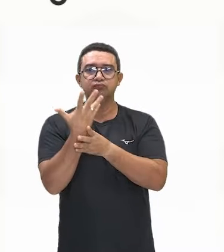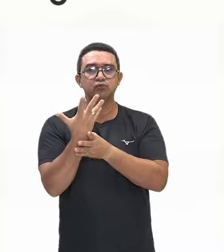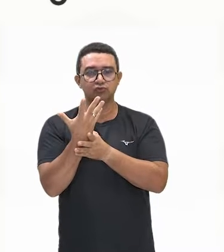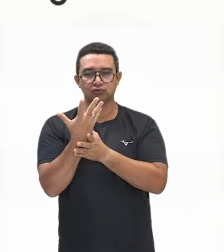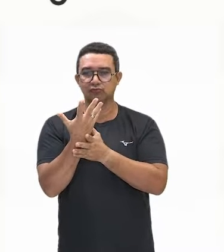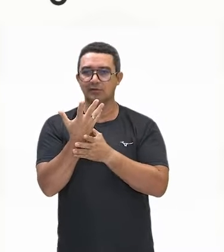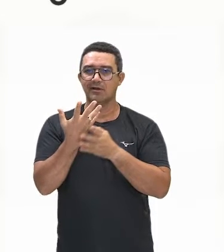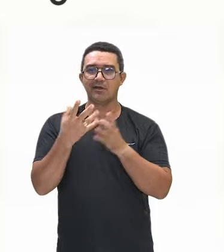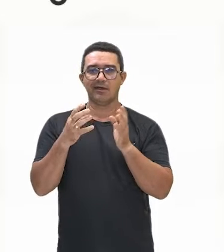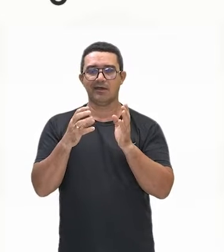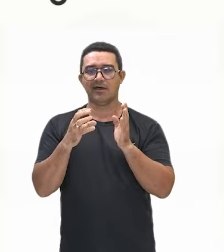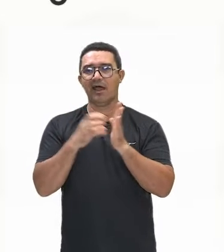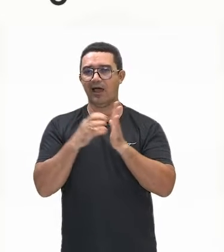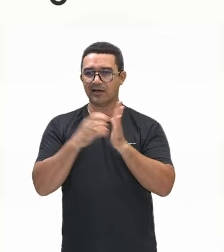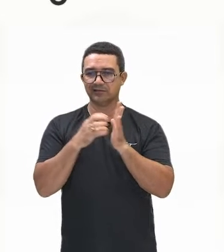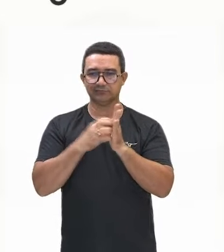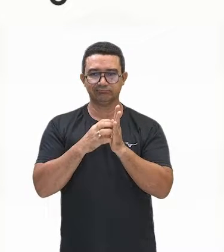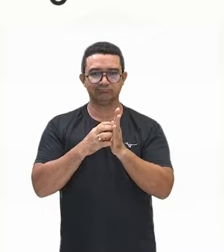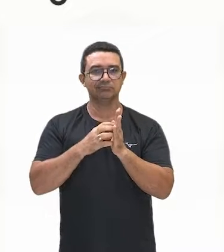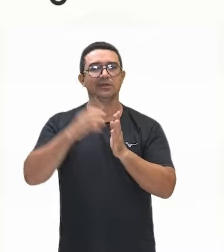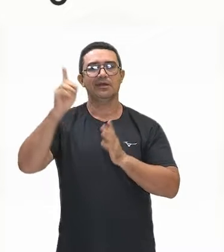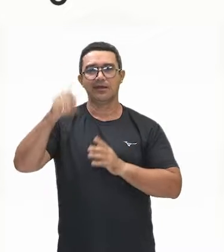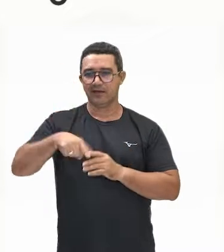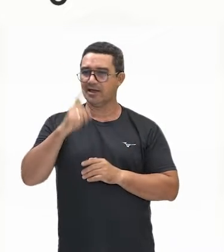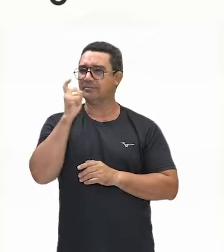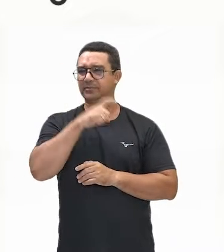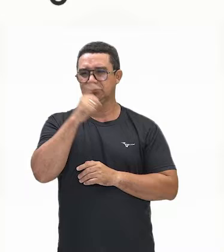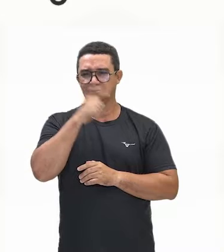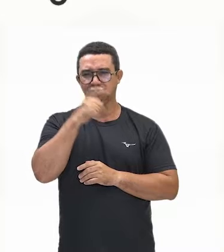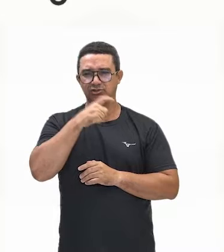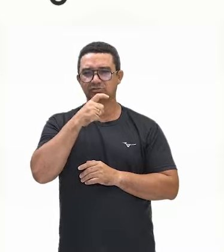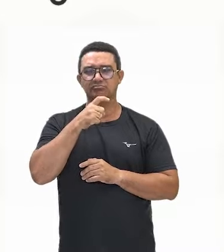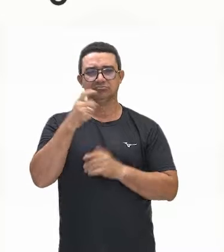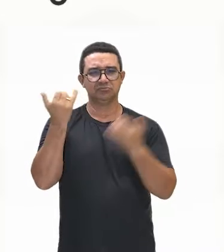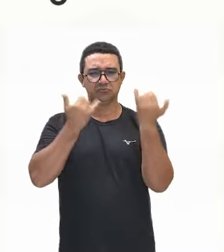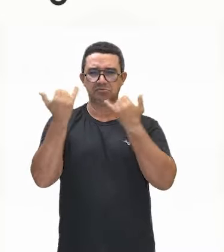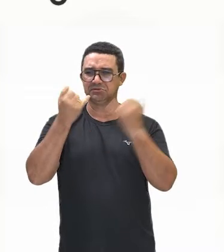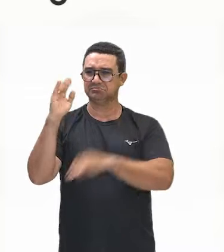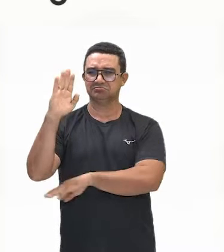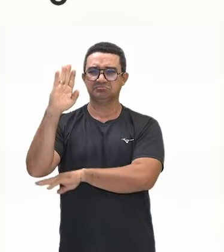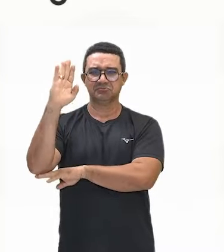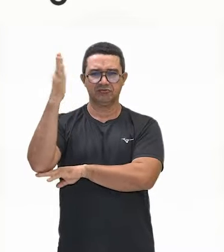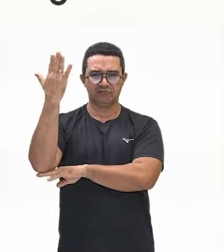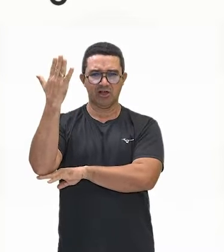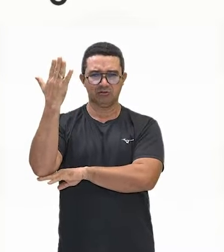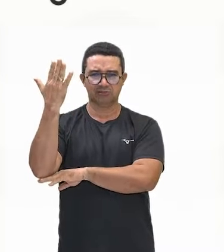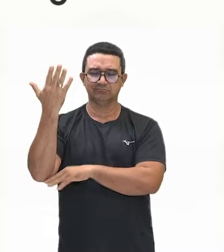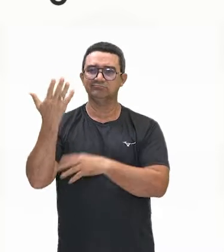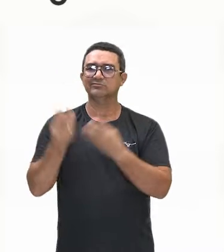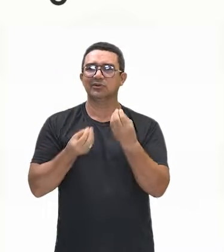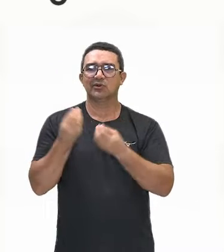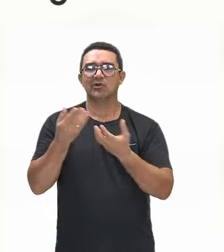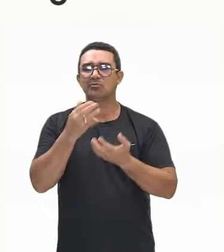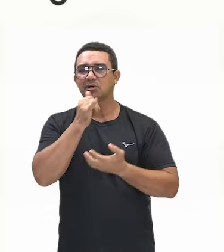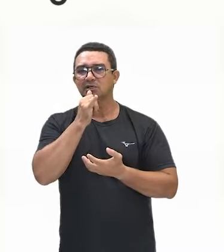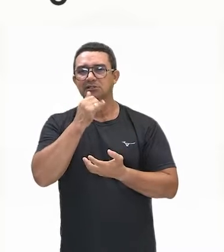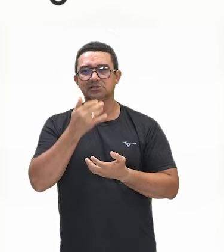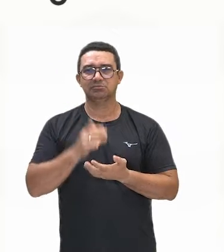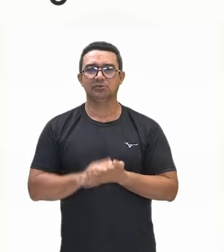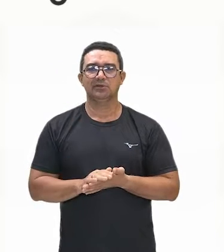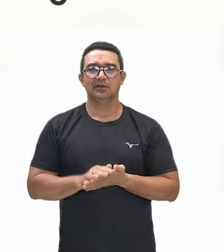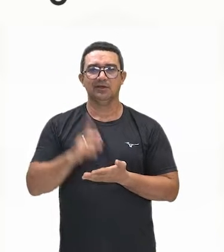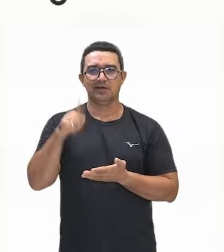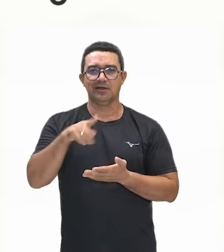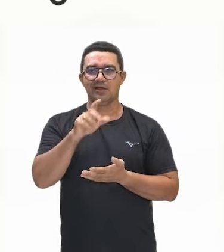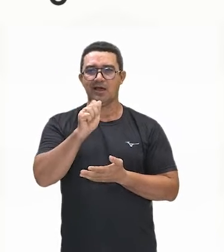uma fake news, esse é o fato, ele não causa AIDS. AIDS já é uma palavra, gente, abreviada da língua inglesa,